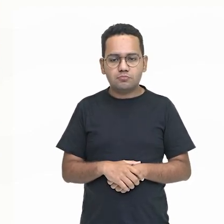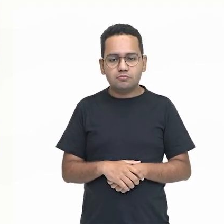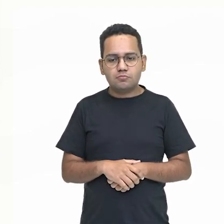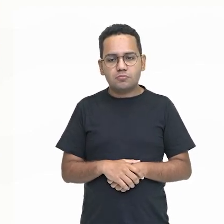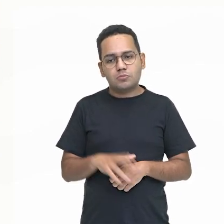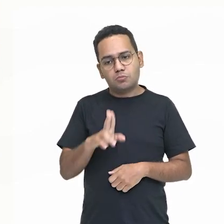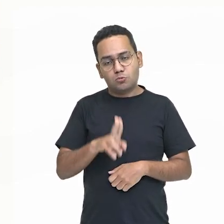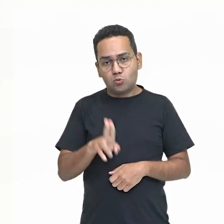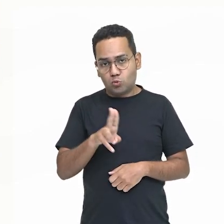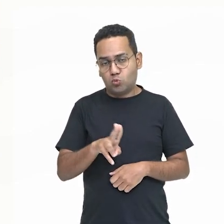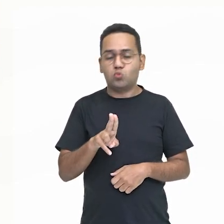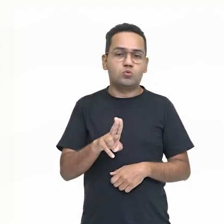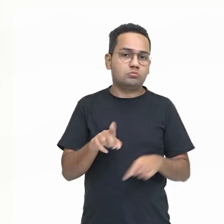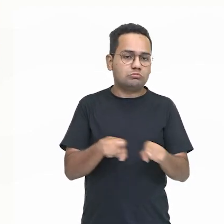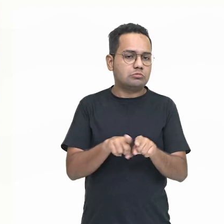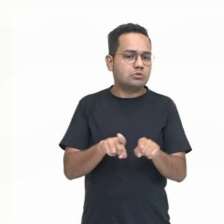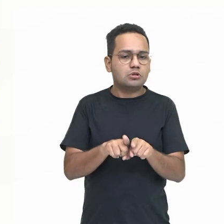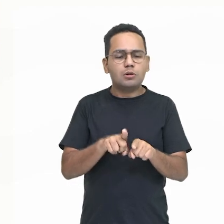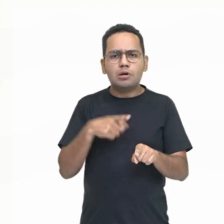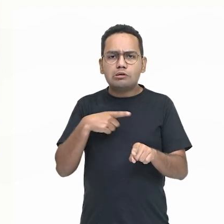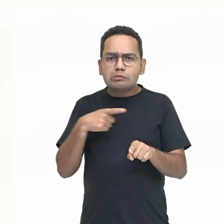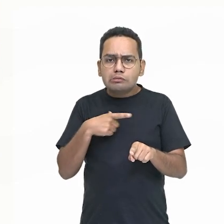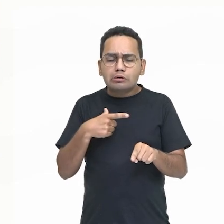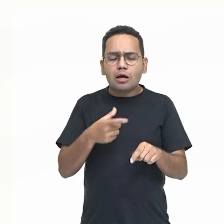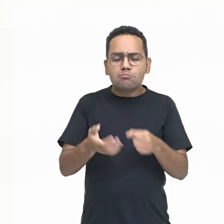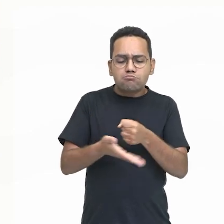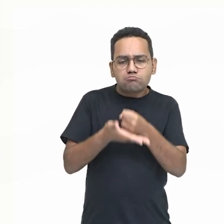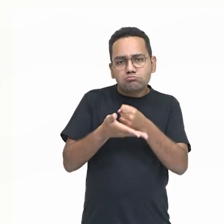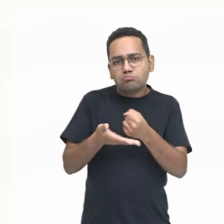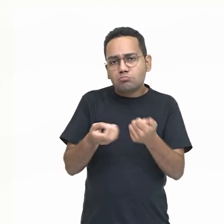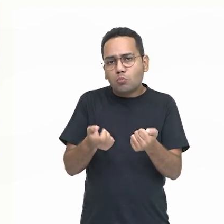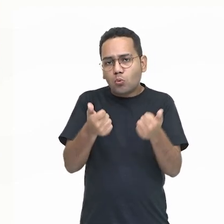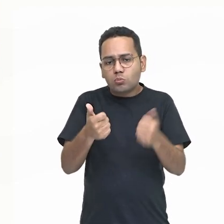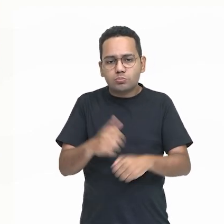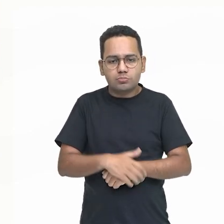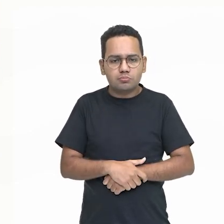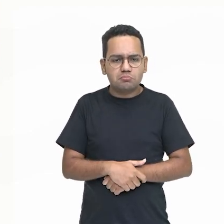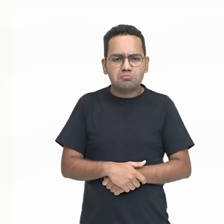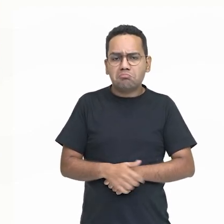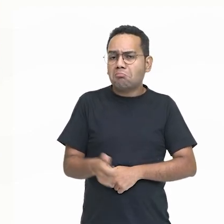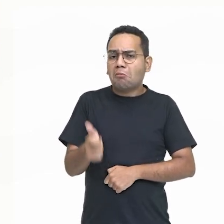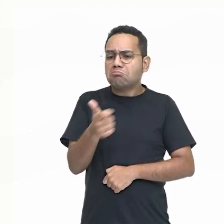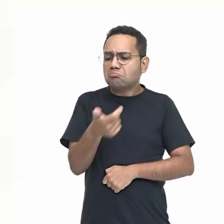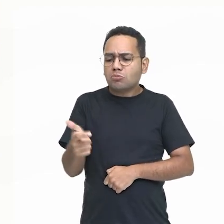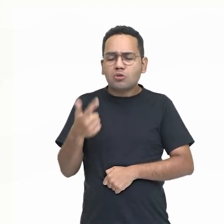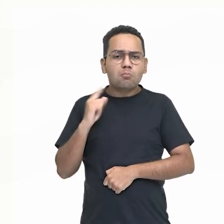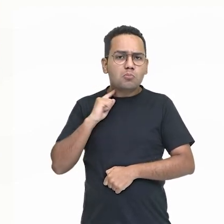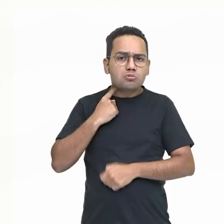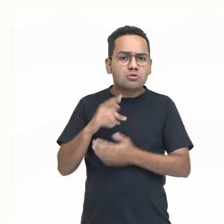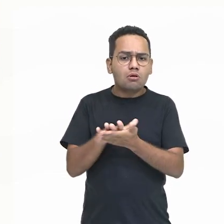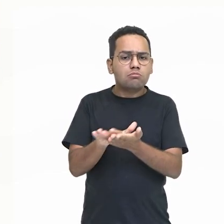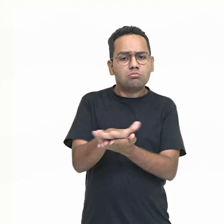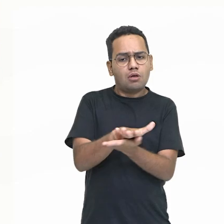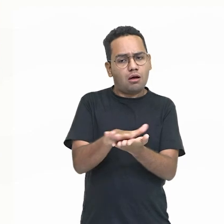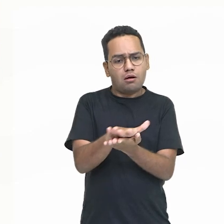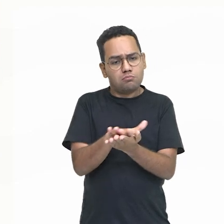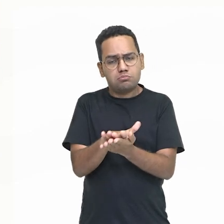alternativa e sustentável. Não gera resíduos, sendo considerada